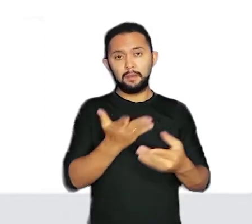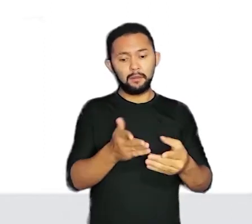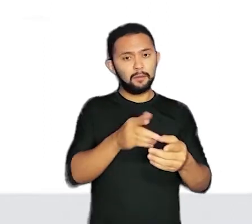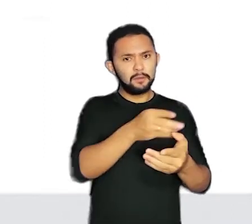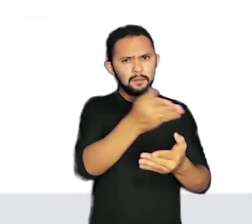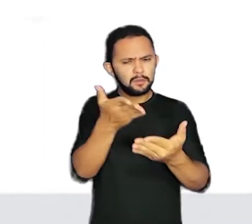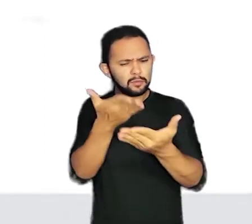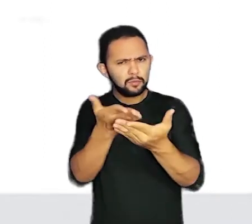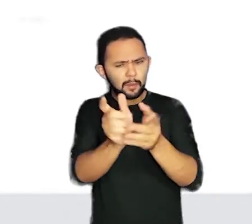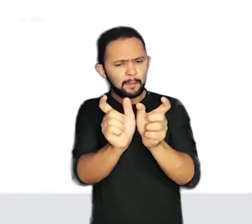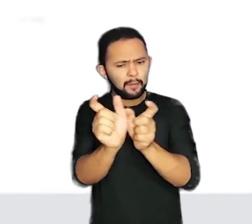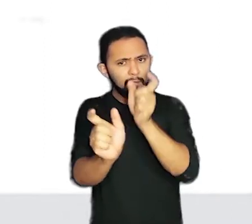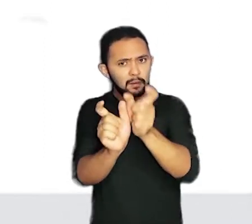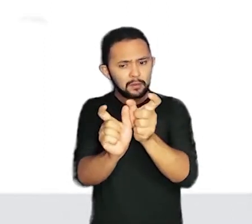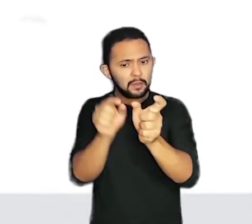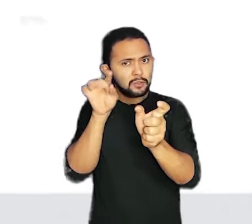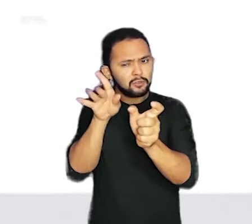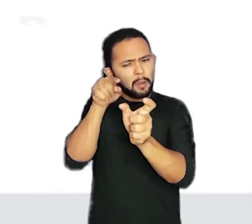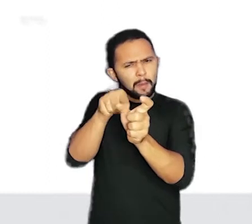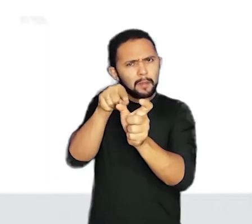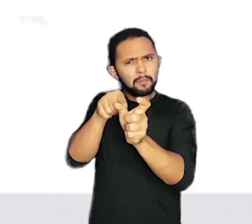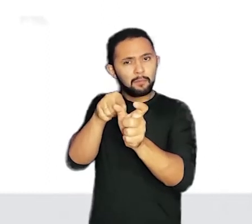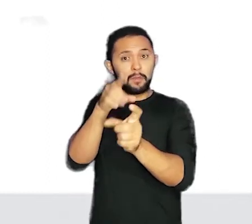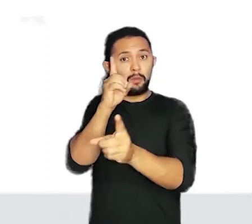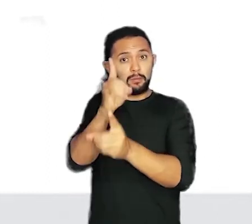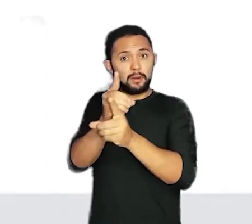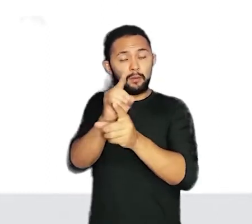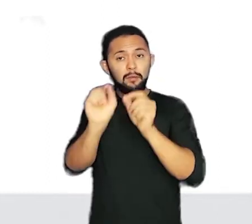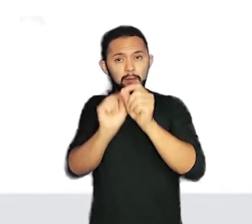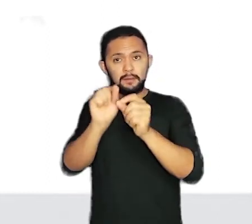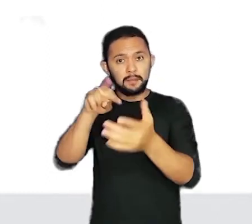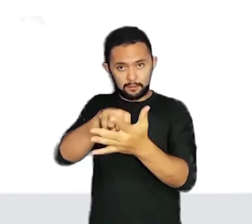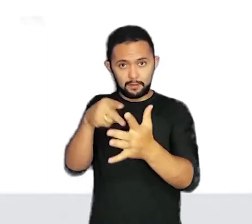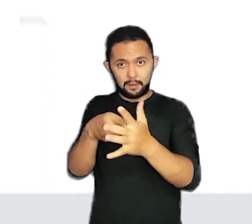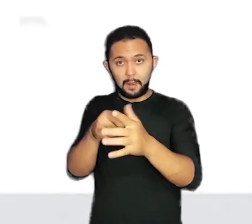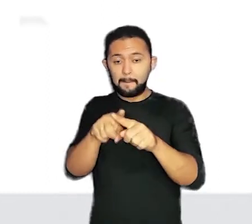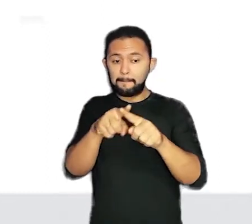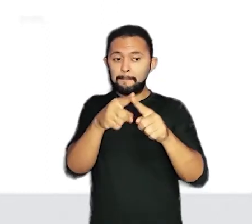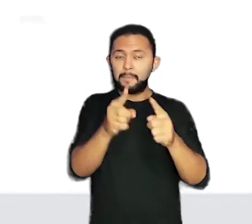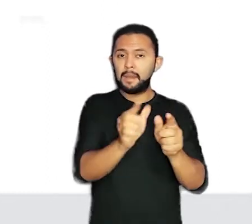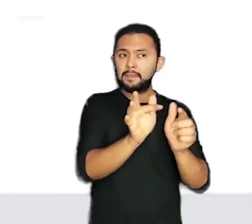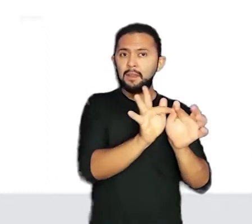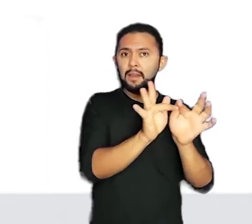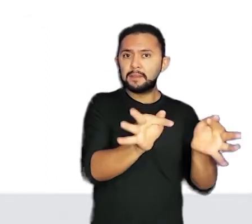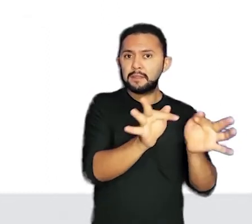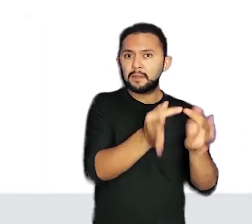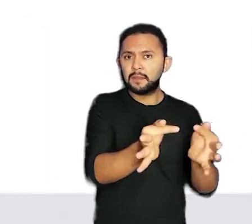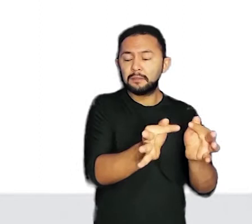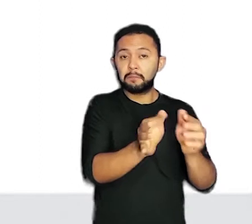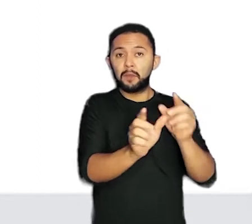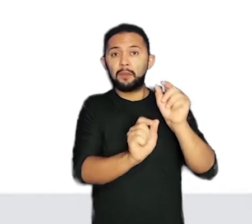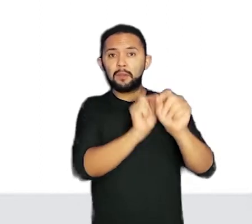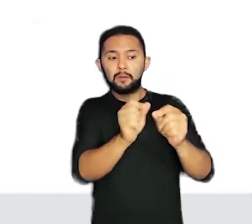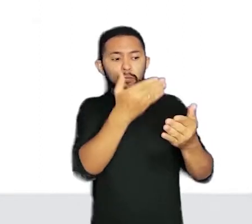de palavras de forma isolada, tá bom? Que vai ser diferente da sintaxe. Enquanto a sintaxe ela vai tratar do estudo da função